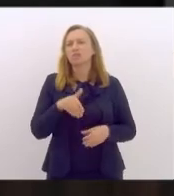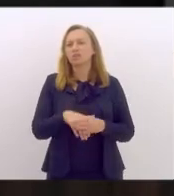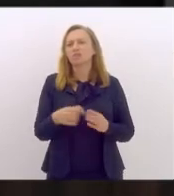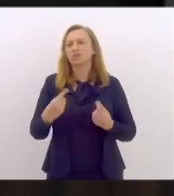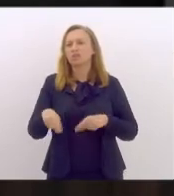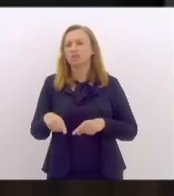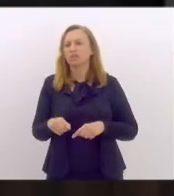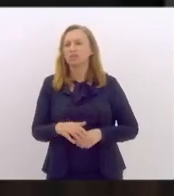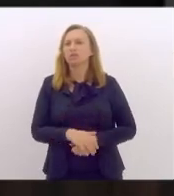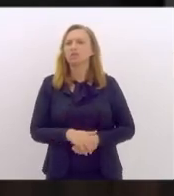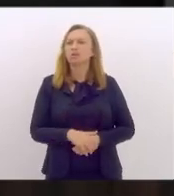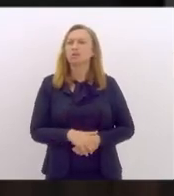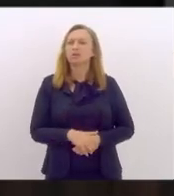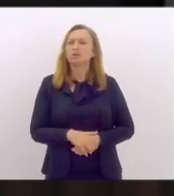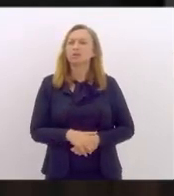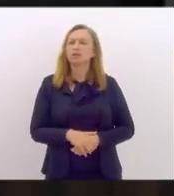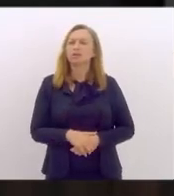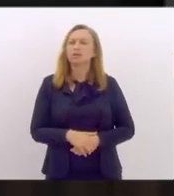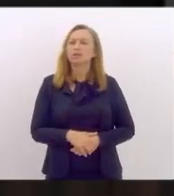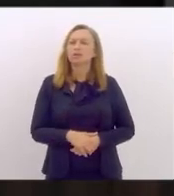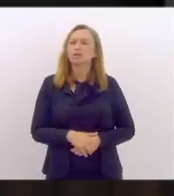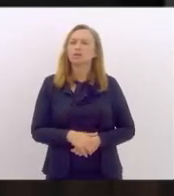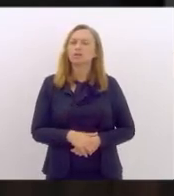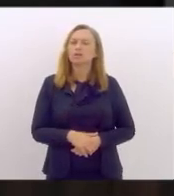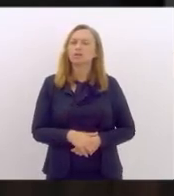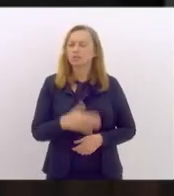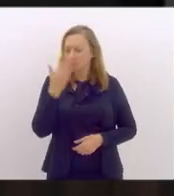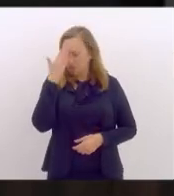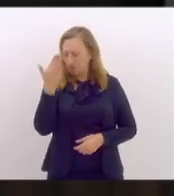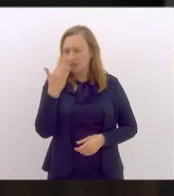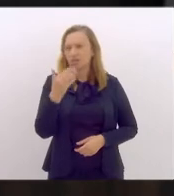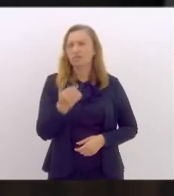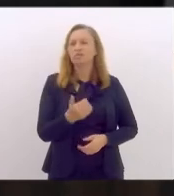contrário Muito obrigado presidente